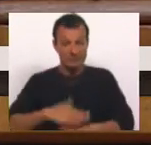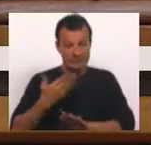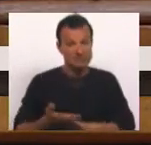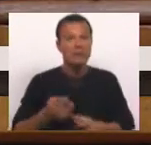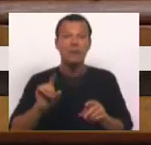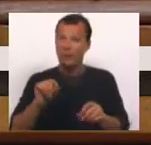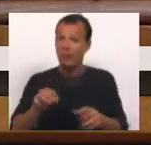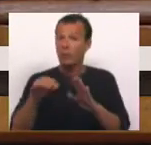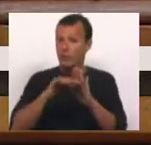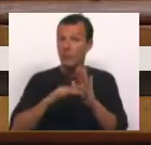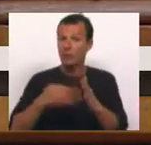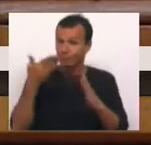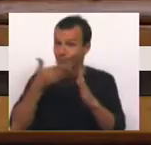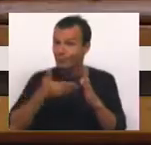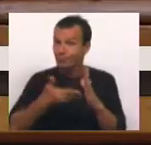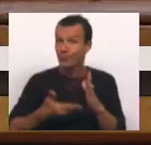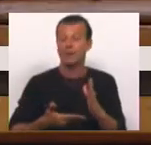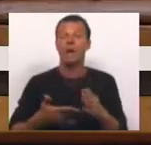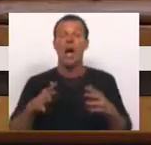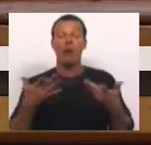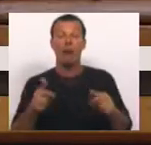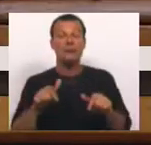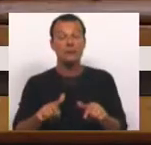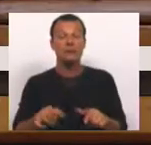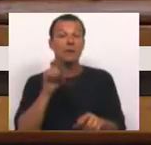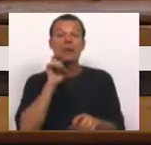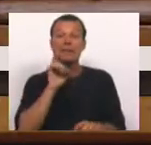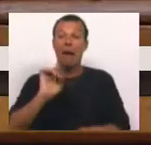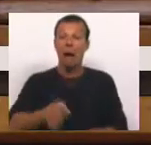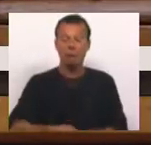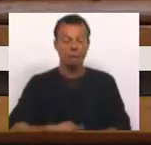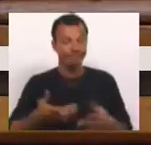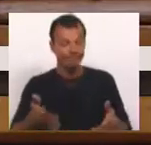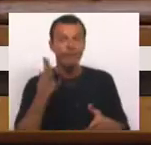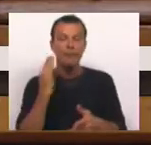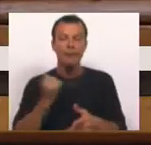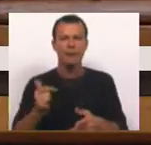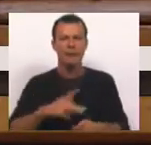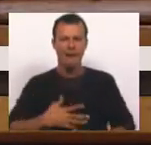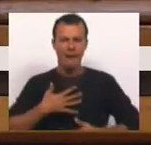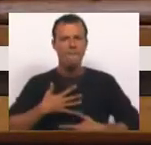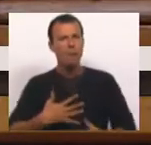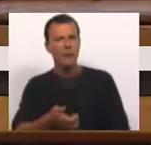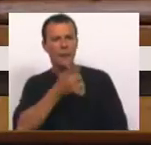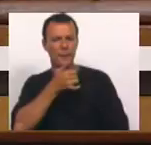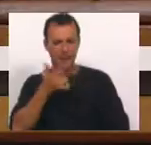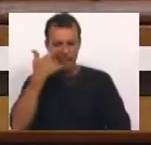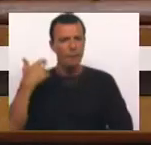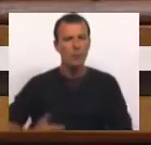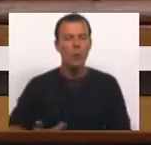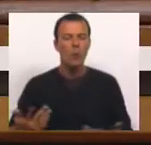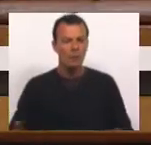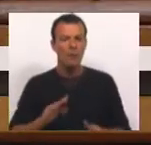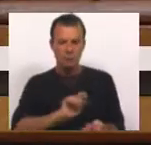bem definidos. O que se visa efetivamente garantir é que o princípio da proibição de atender à liberdade e à vontade da pessoa dê lugar